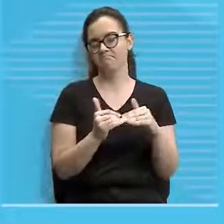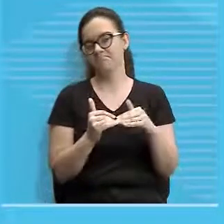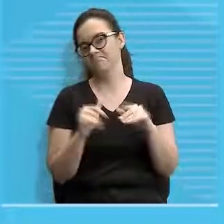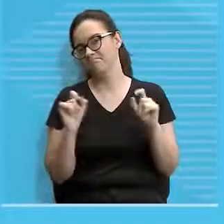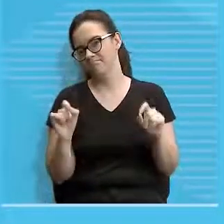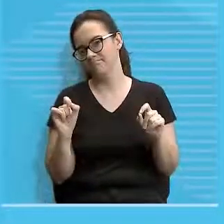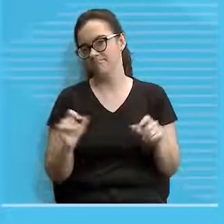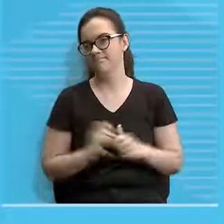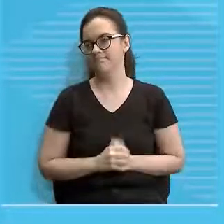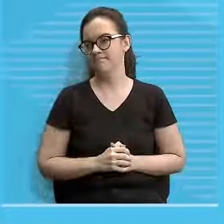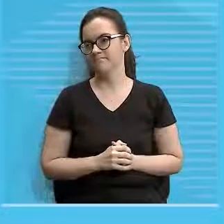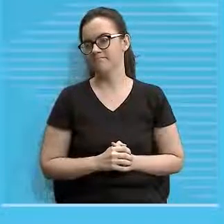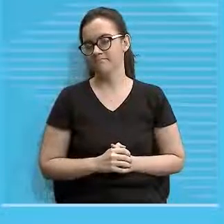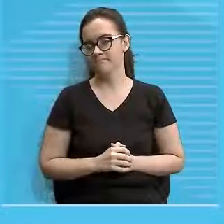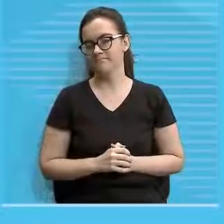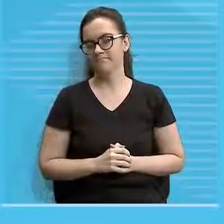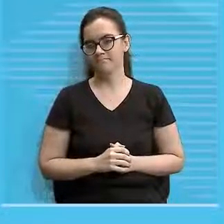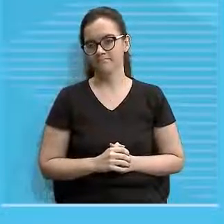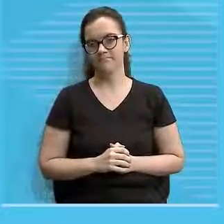A